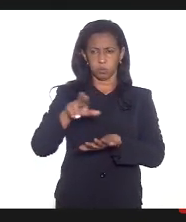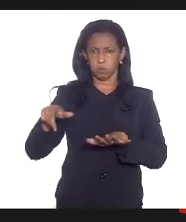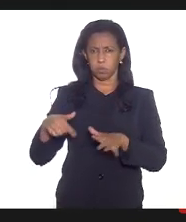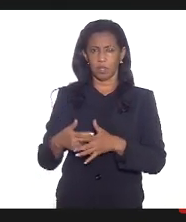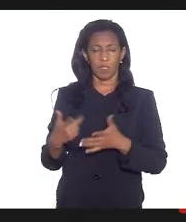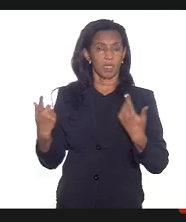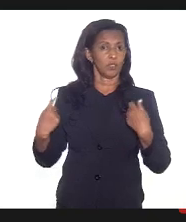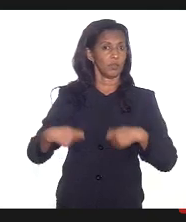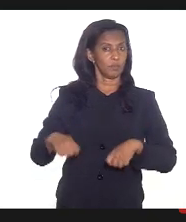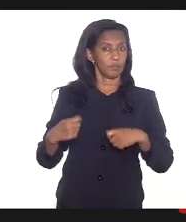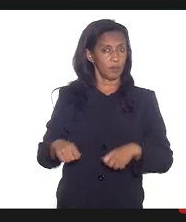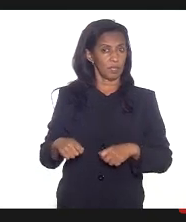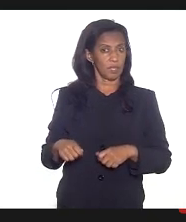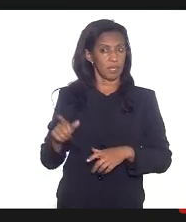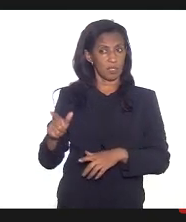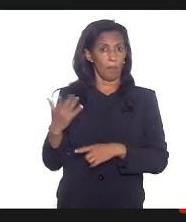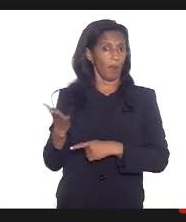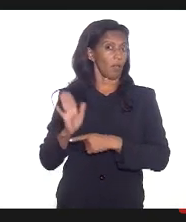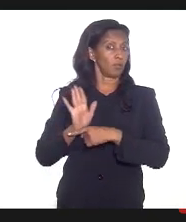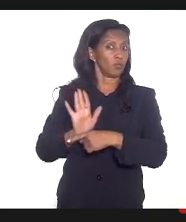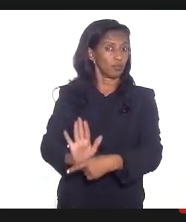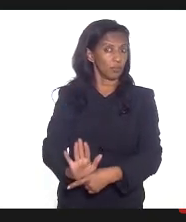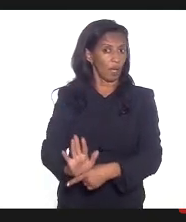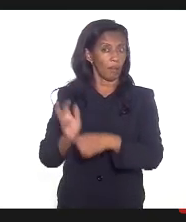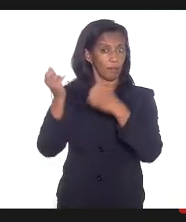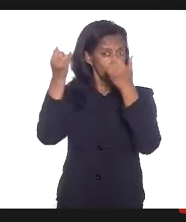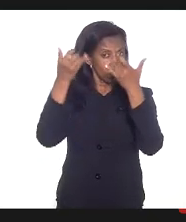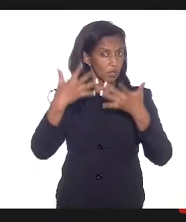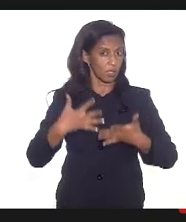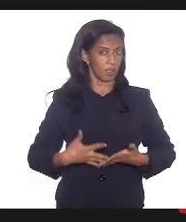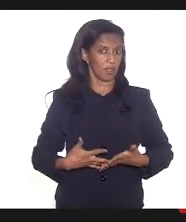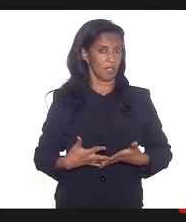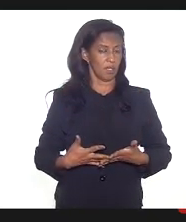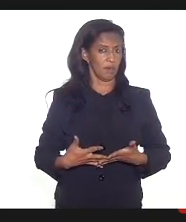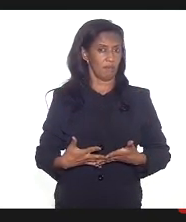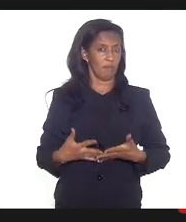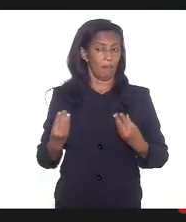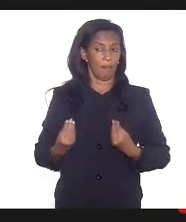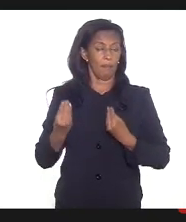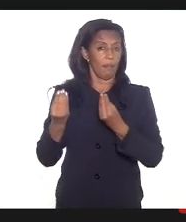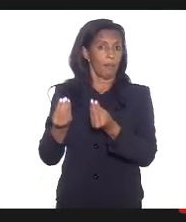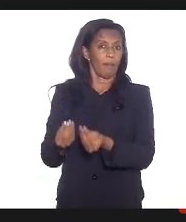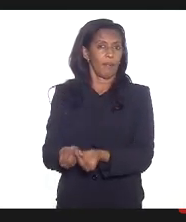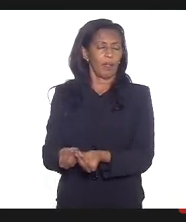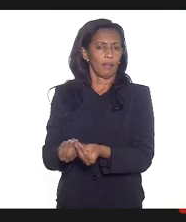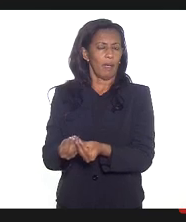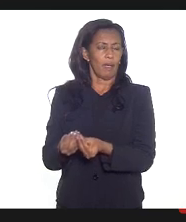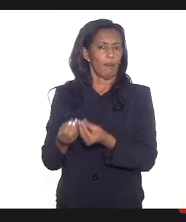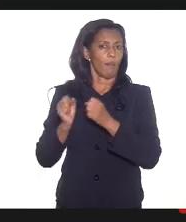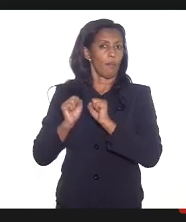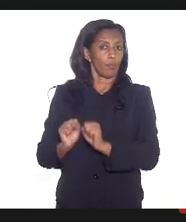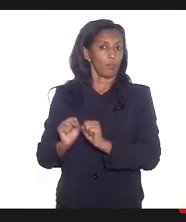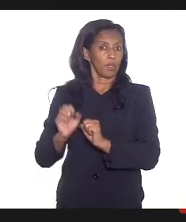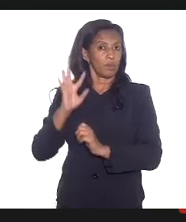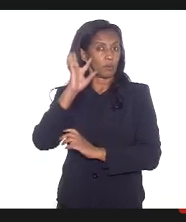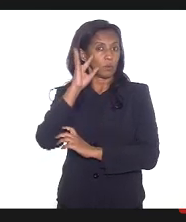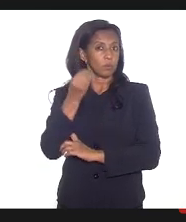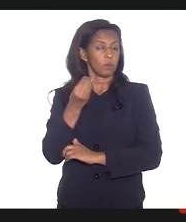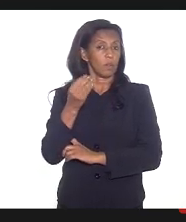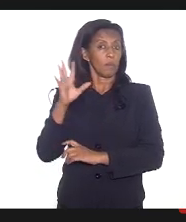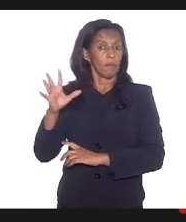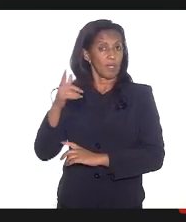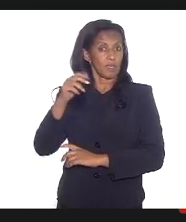eles estão para auxiliar para esclarecer para dar a potência a decisão e